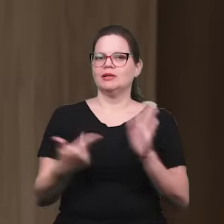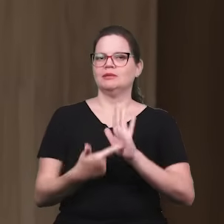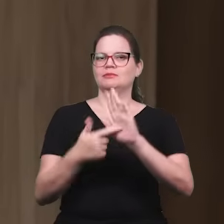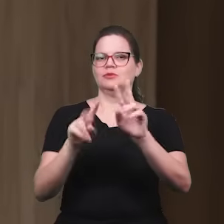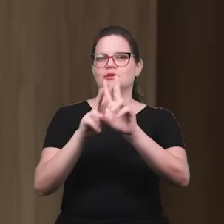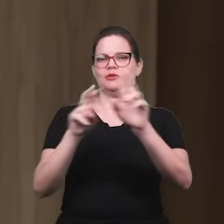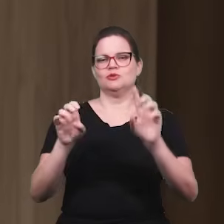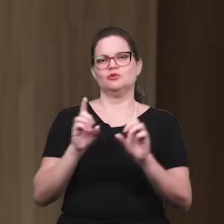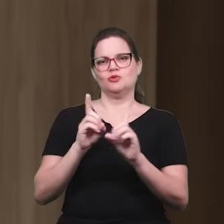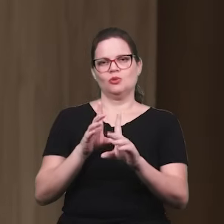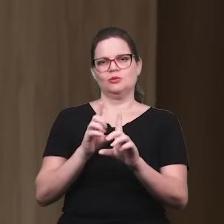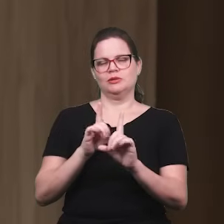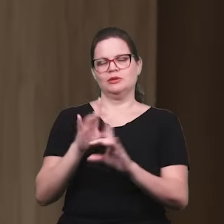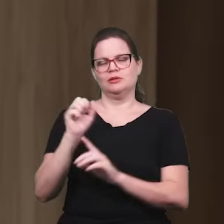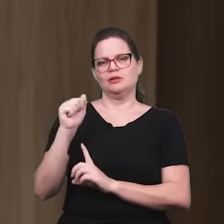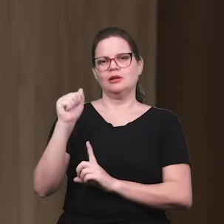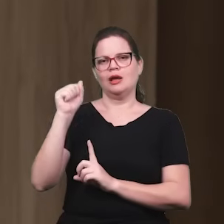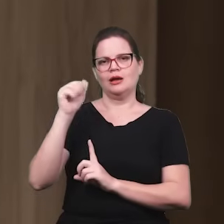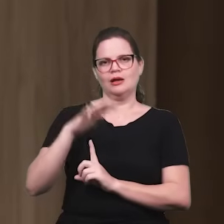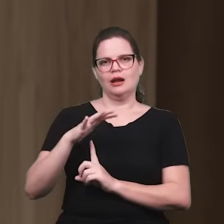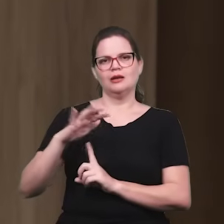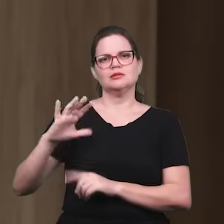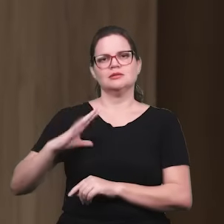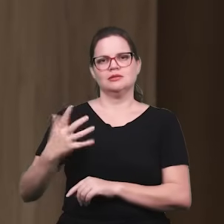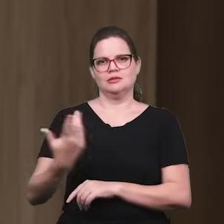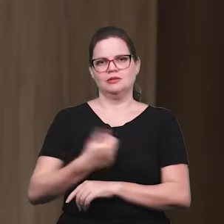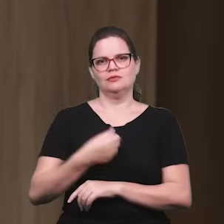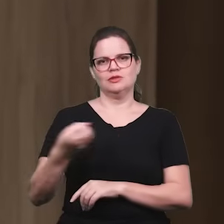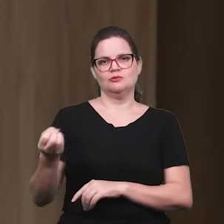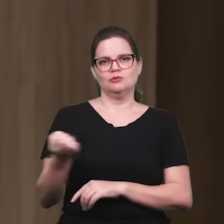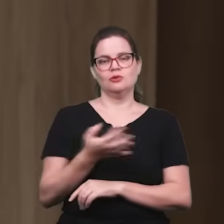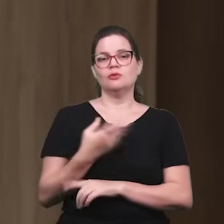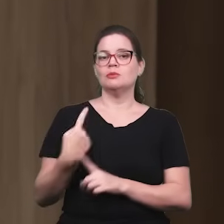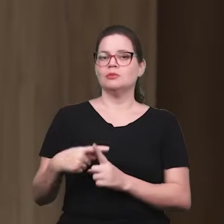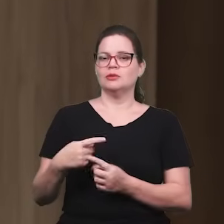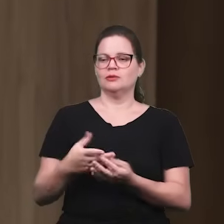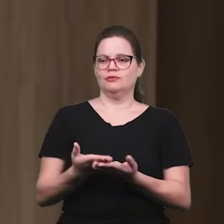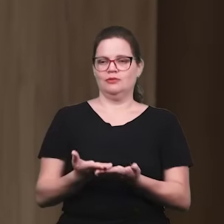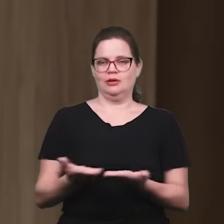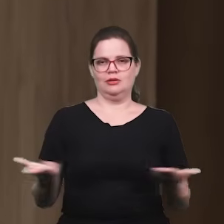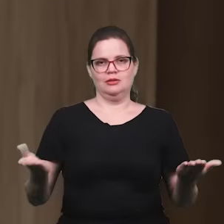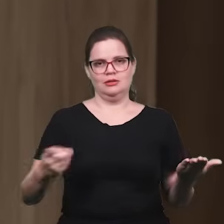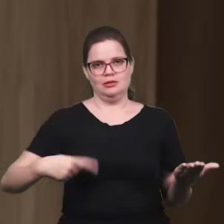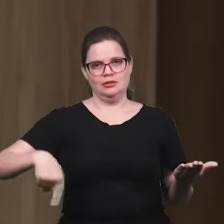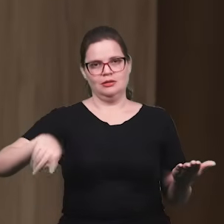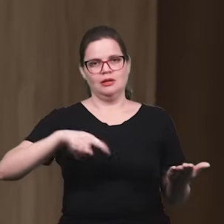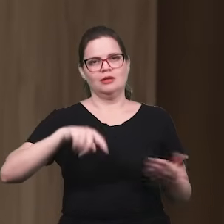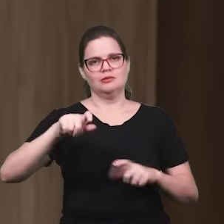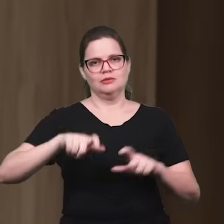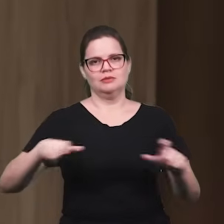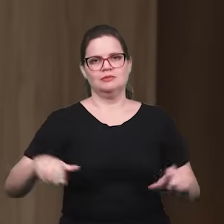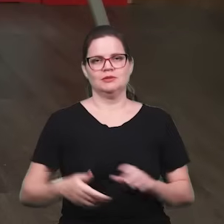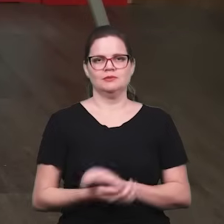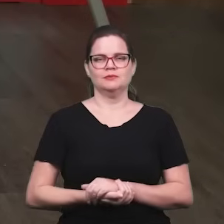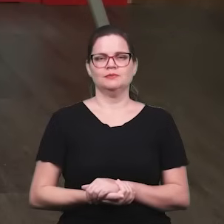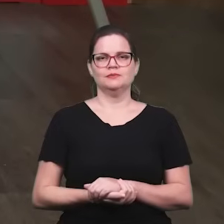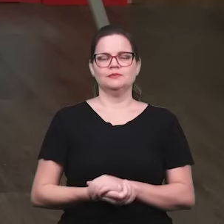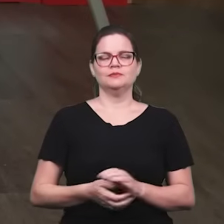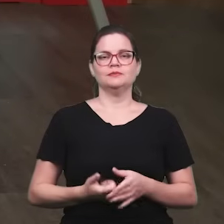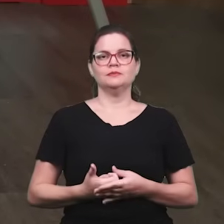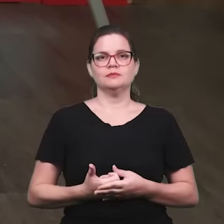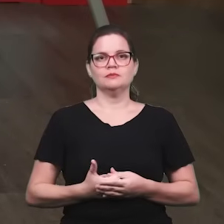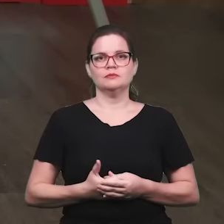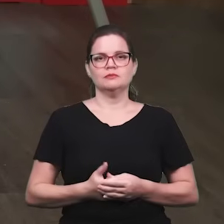doutrina da nova salvação que se abria ao homem do Novo Testamento. Então,